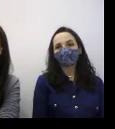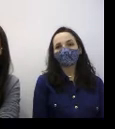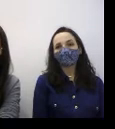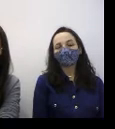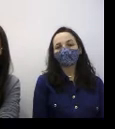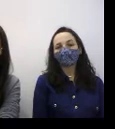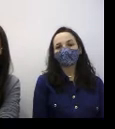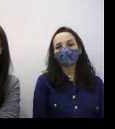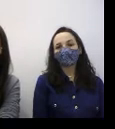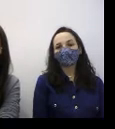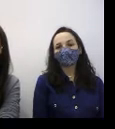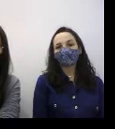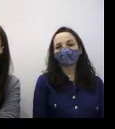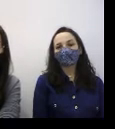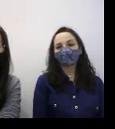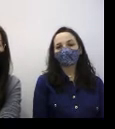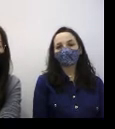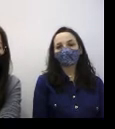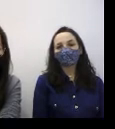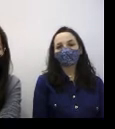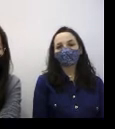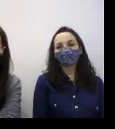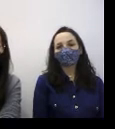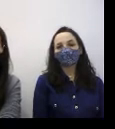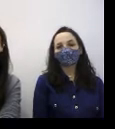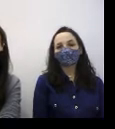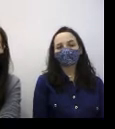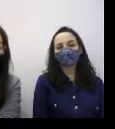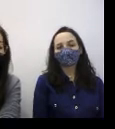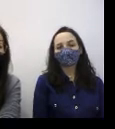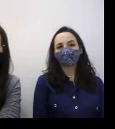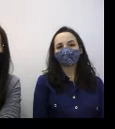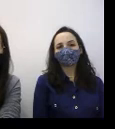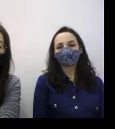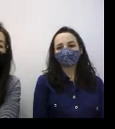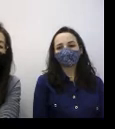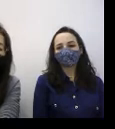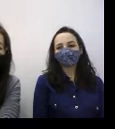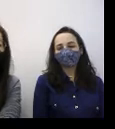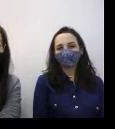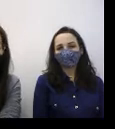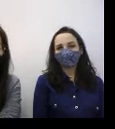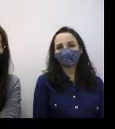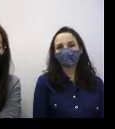semanal, ela tem um efeito natural, de como se o corpo produzisse